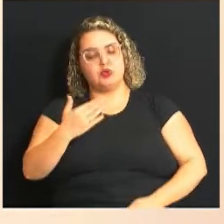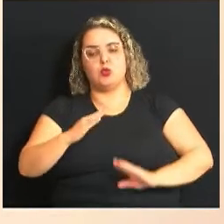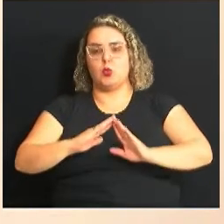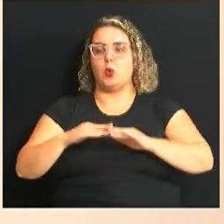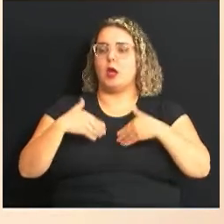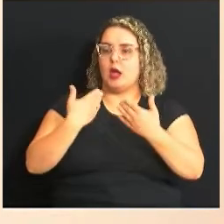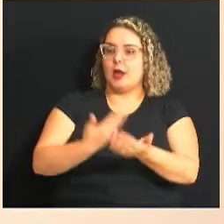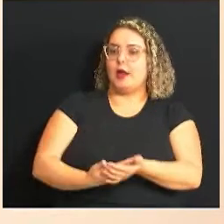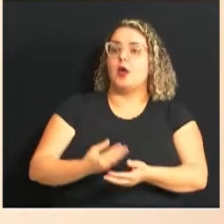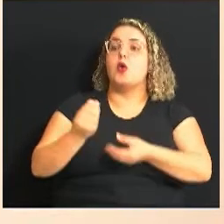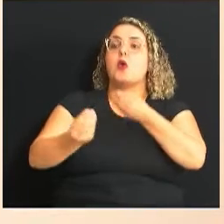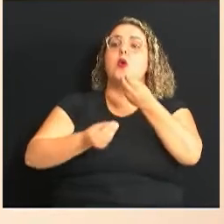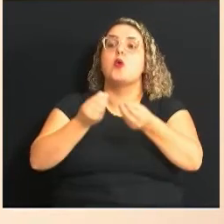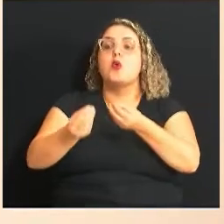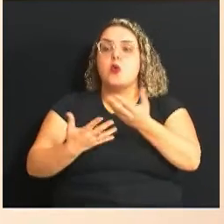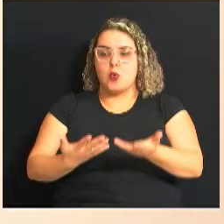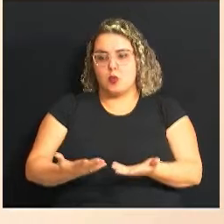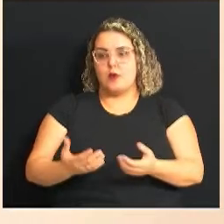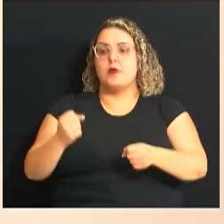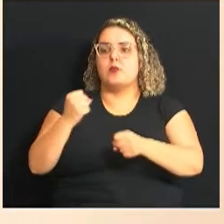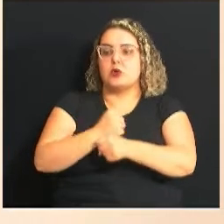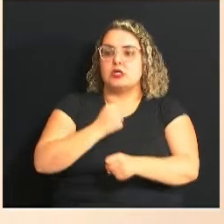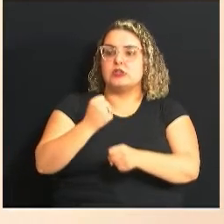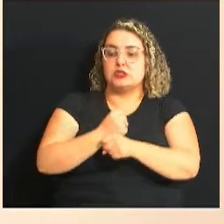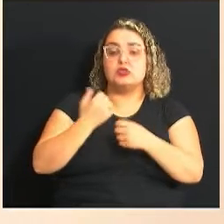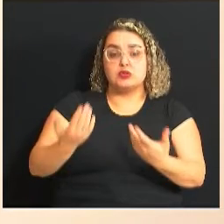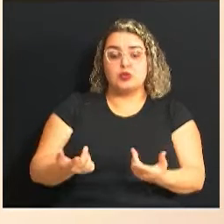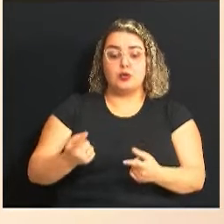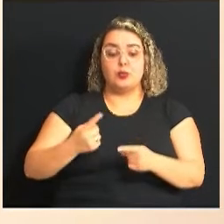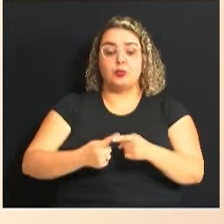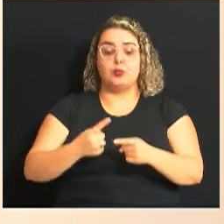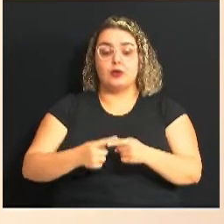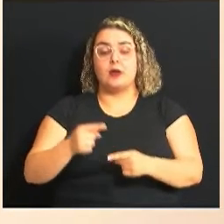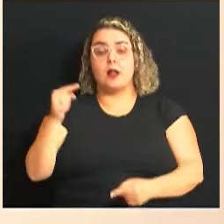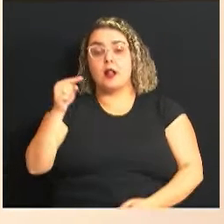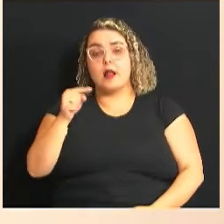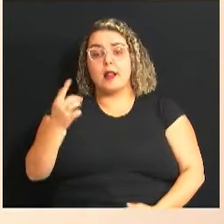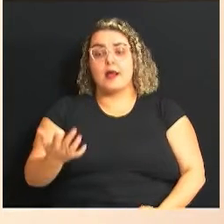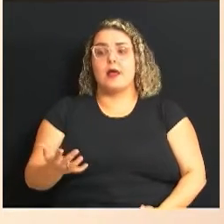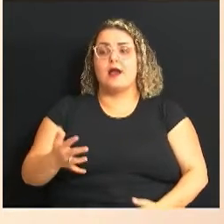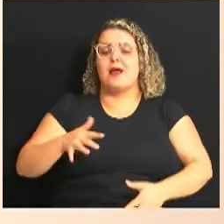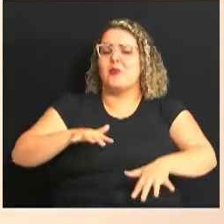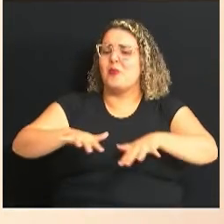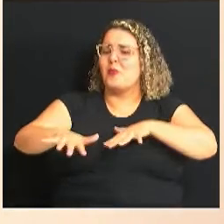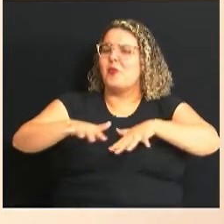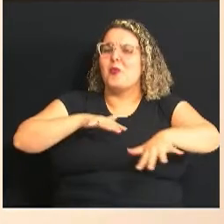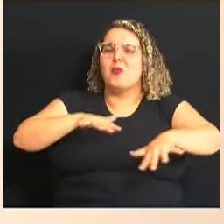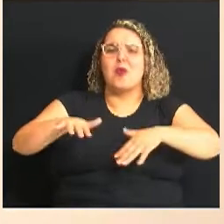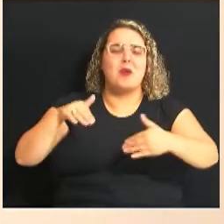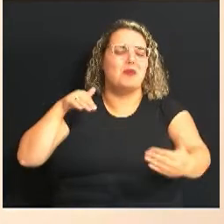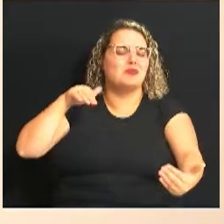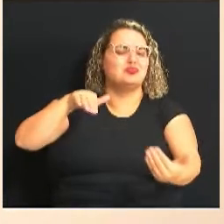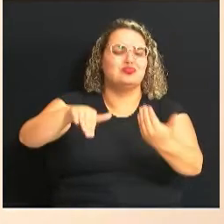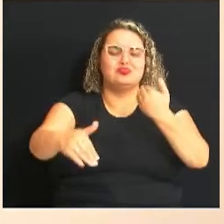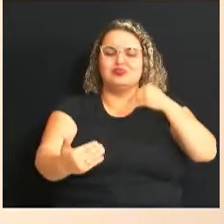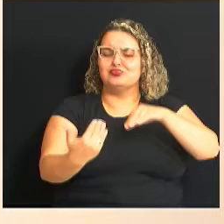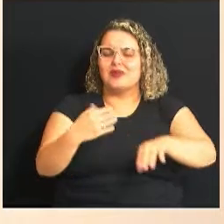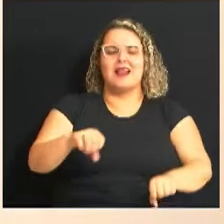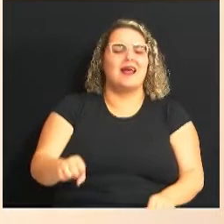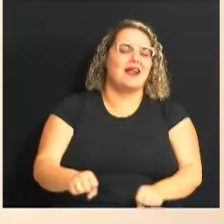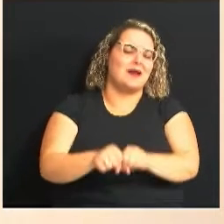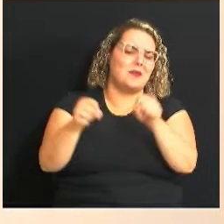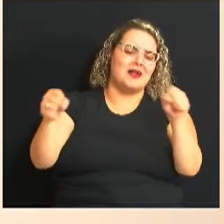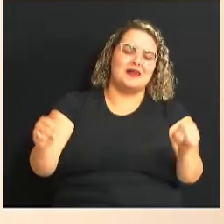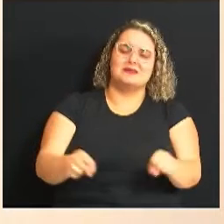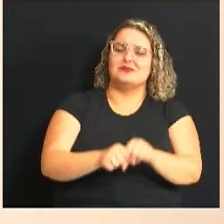que vai ficar essas obras, porque ali é muito movimento, estão quebrando muito, estão